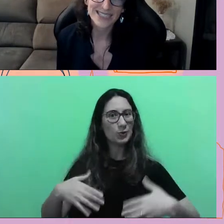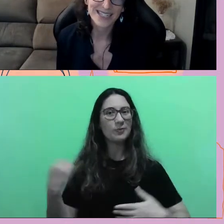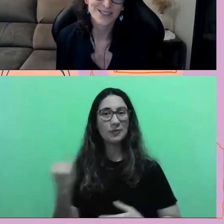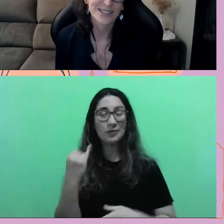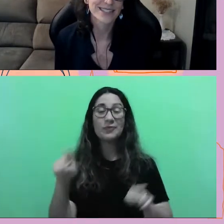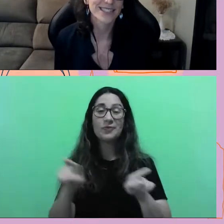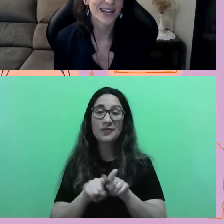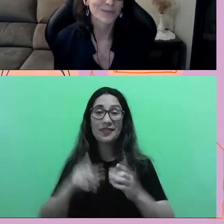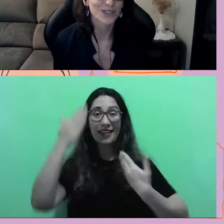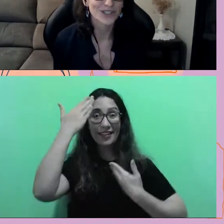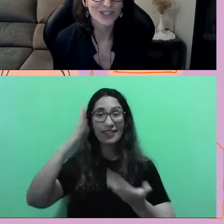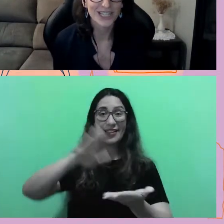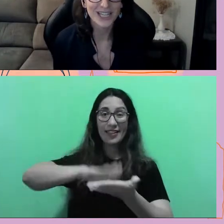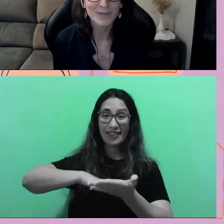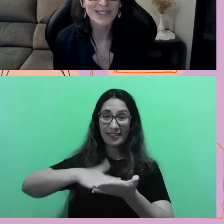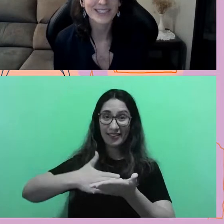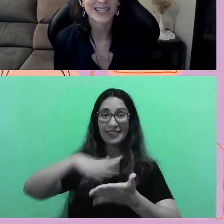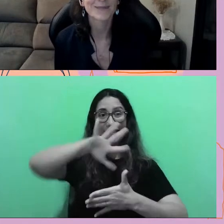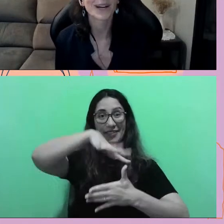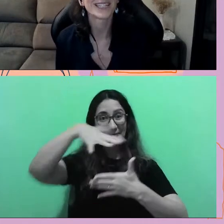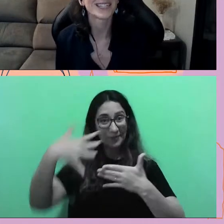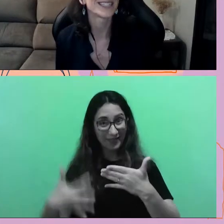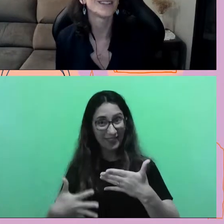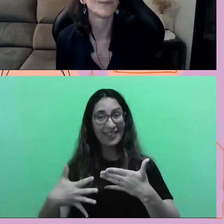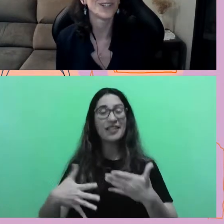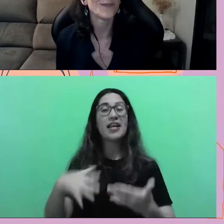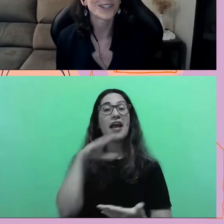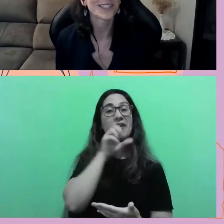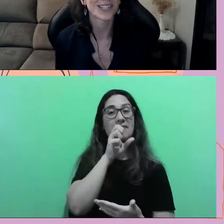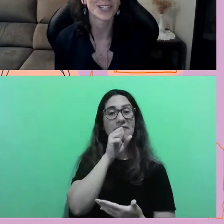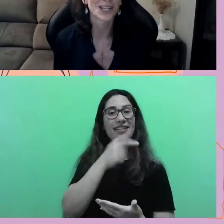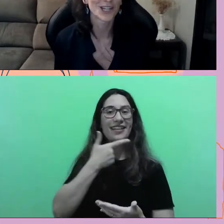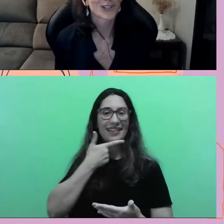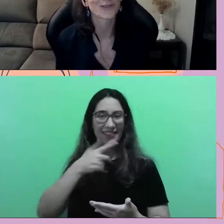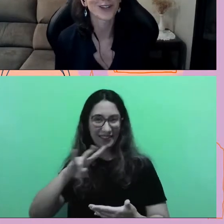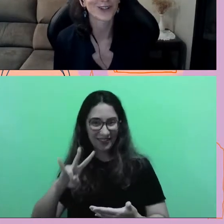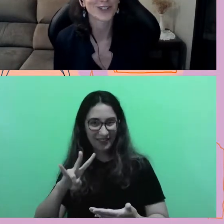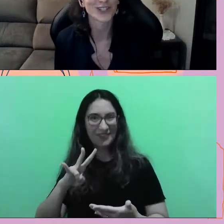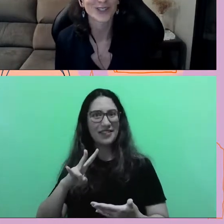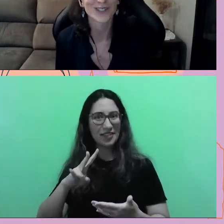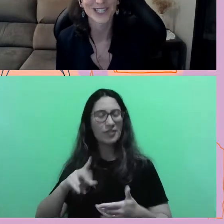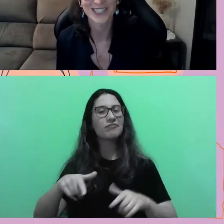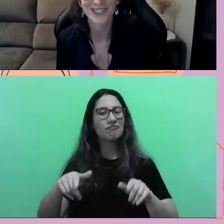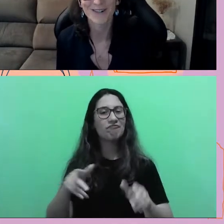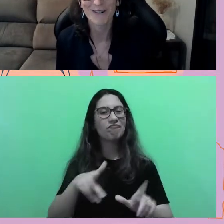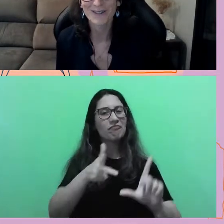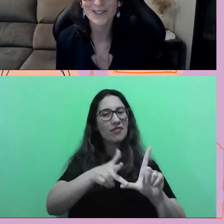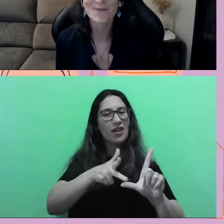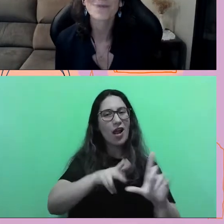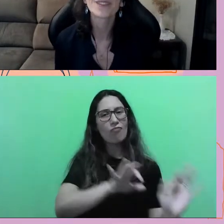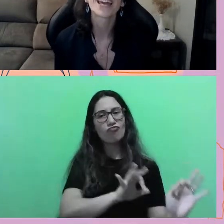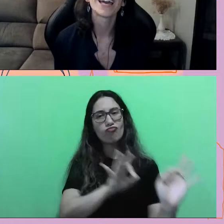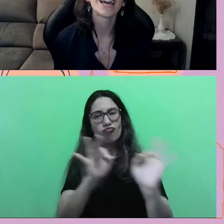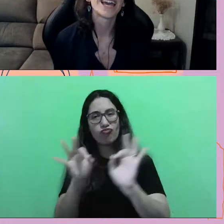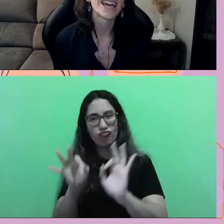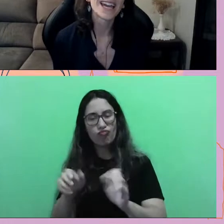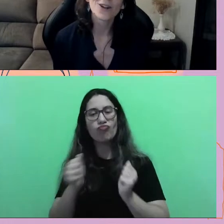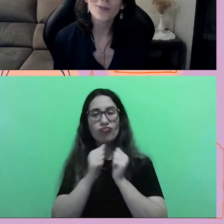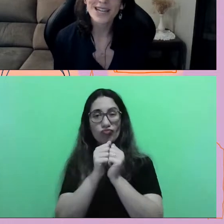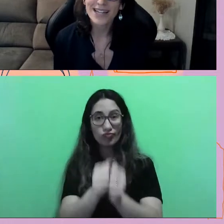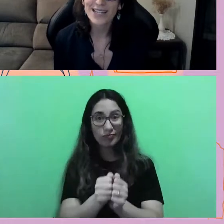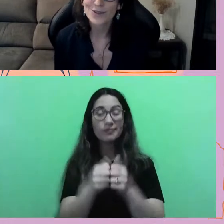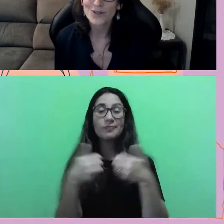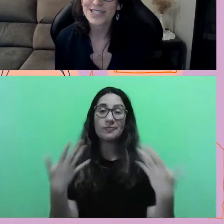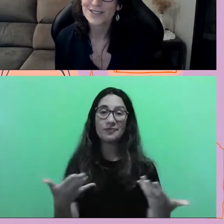Também agradecer as nossas intérpretes de Libras, aí, Mariana e Vivian, que tiveram com a gente aí durante esse encontro.